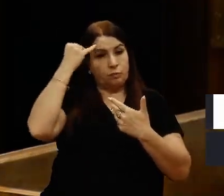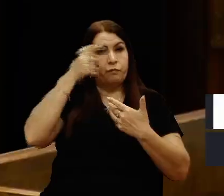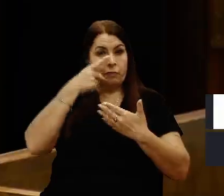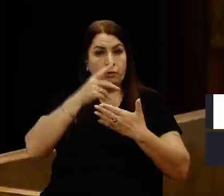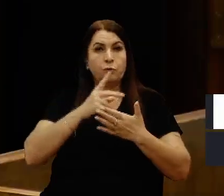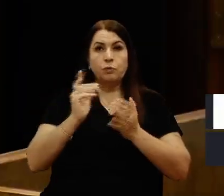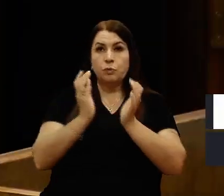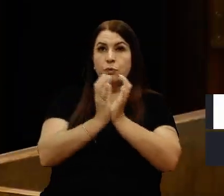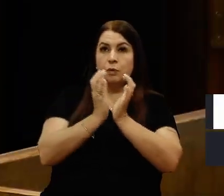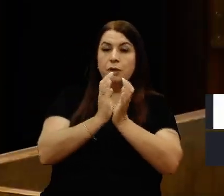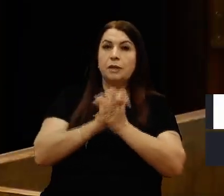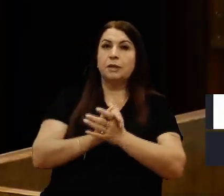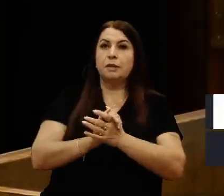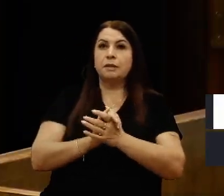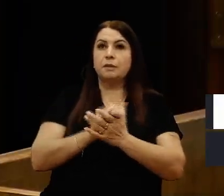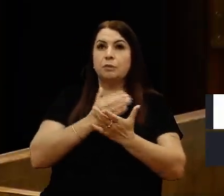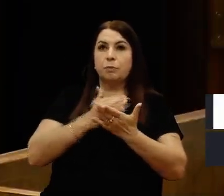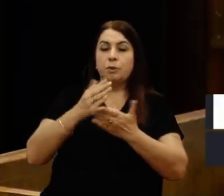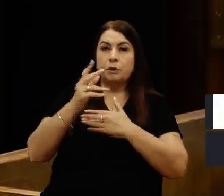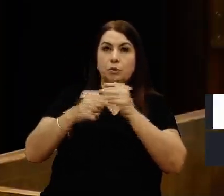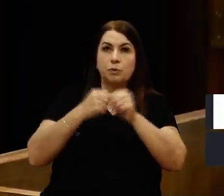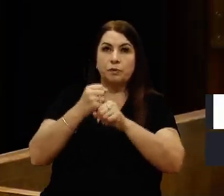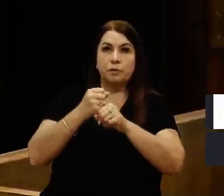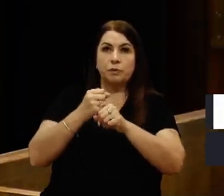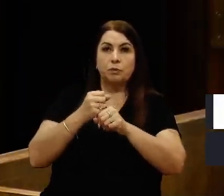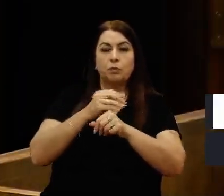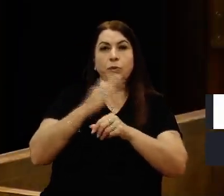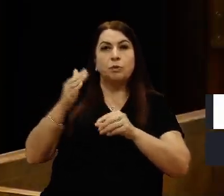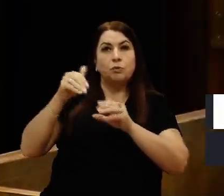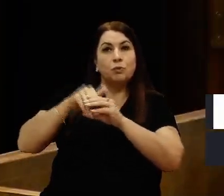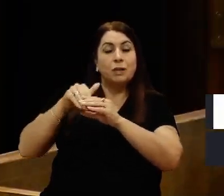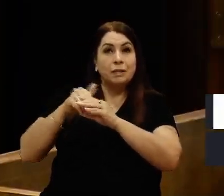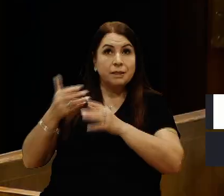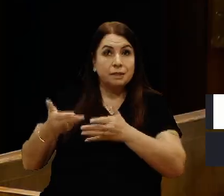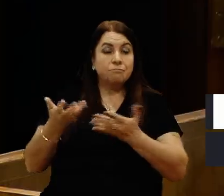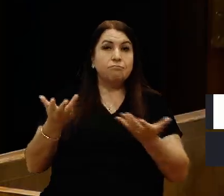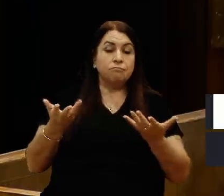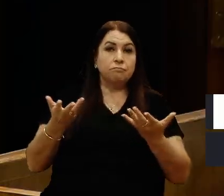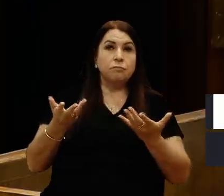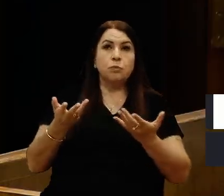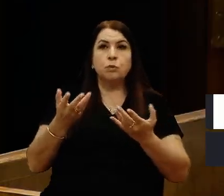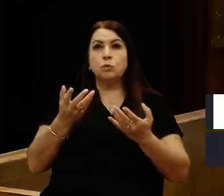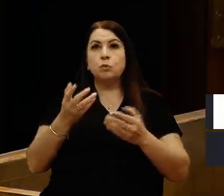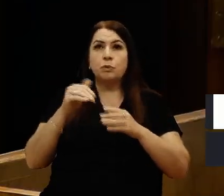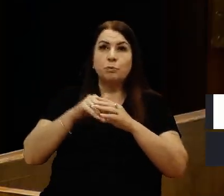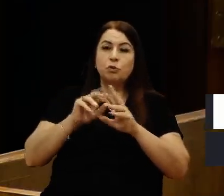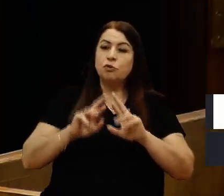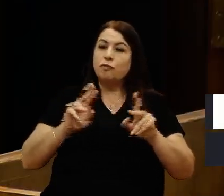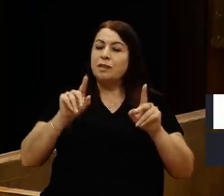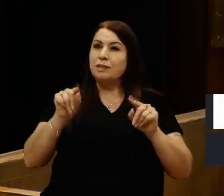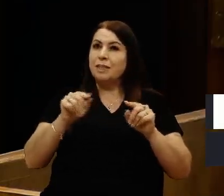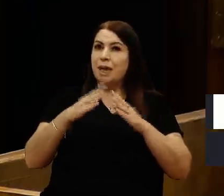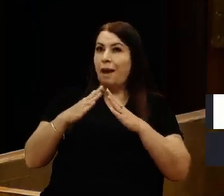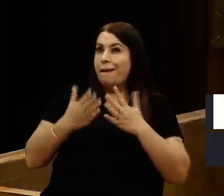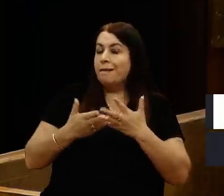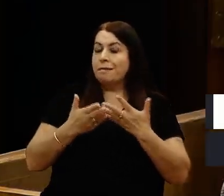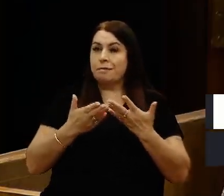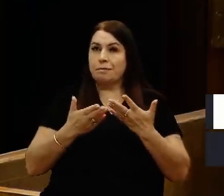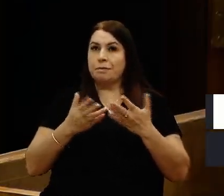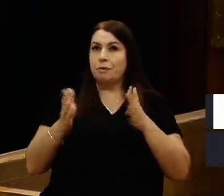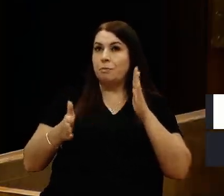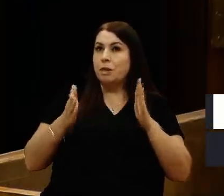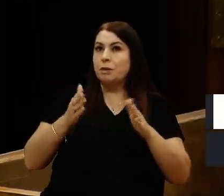os colegas que são estreantes, o ano que vem é um ano de eleição, então um ano um pouco atípico na casa, ou seja, o